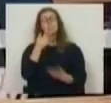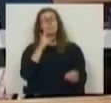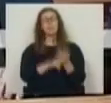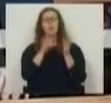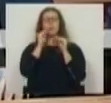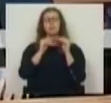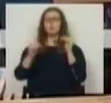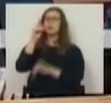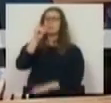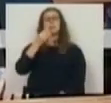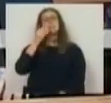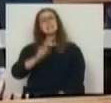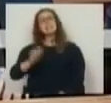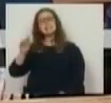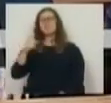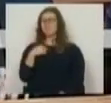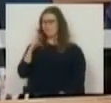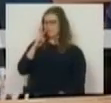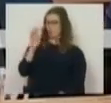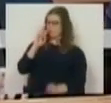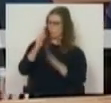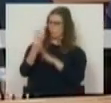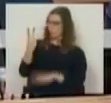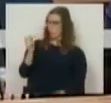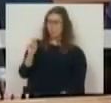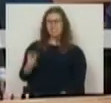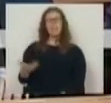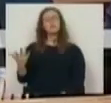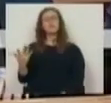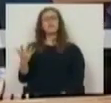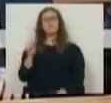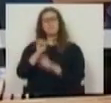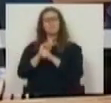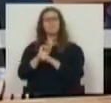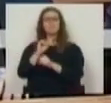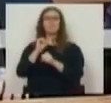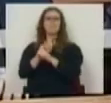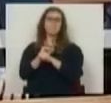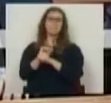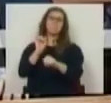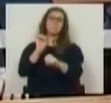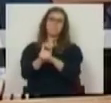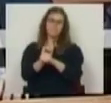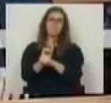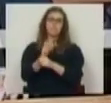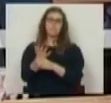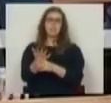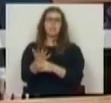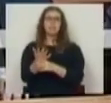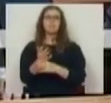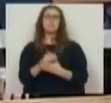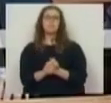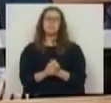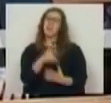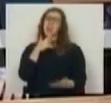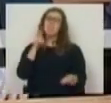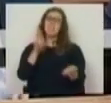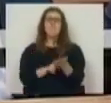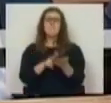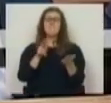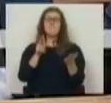e na ciência temos assistido nos últimos 2 anos a um bloqueio sistemático e que, na